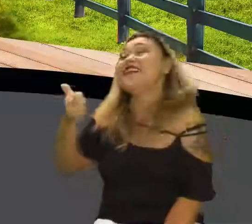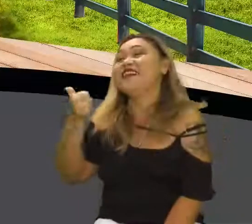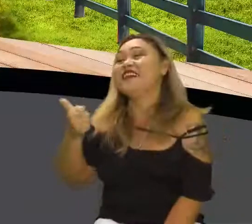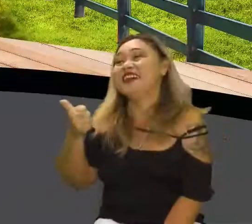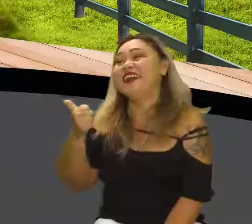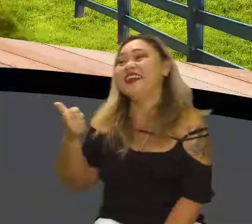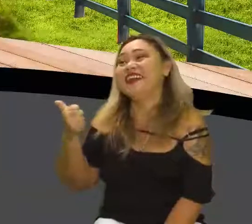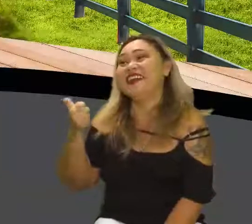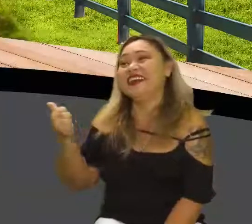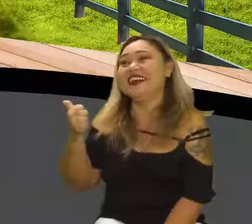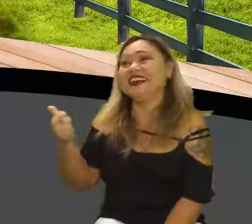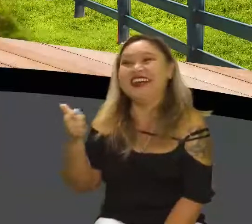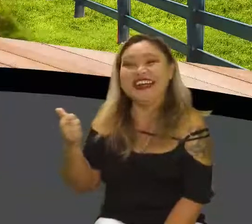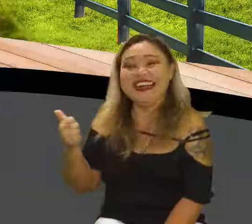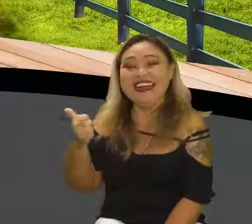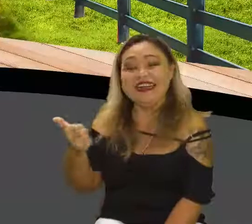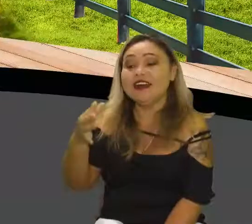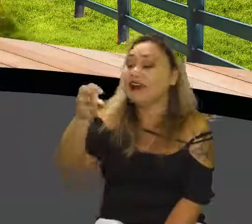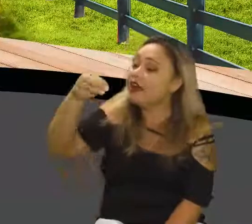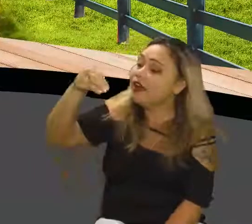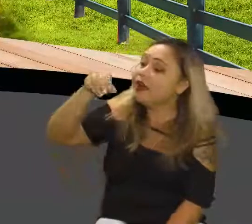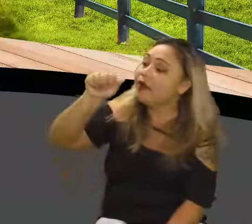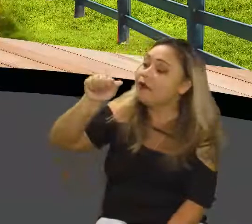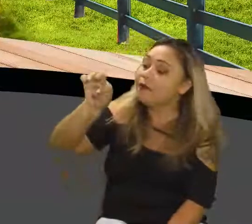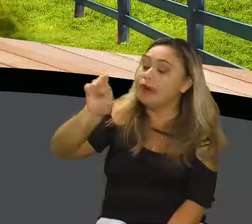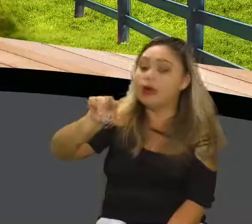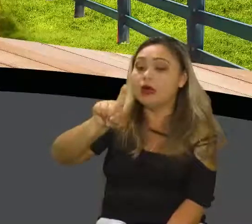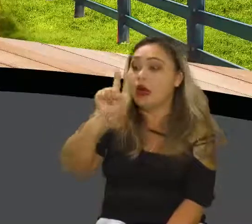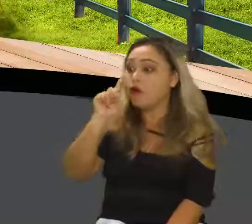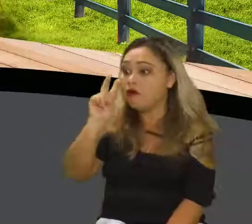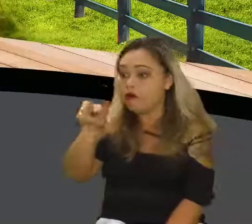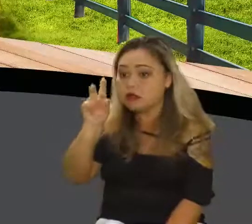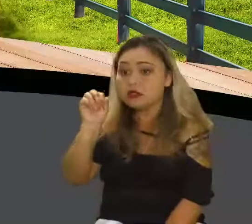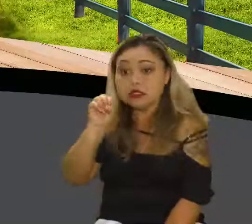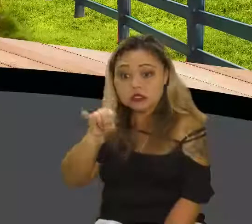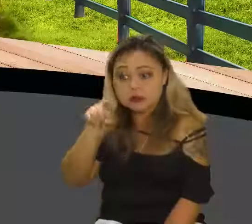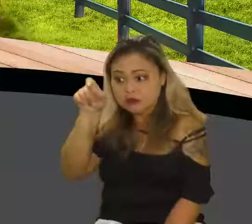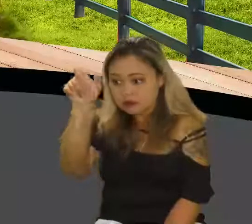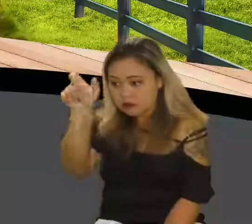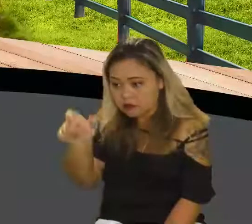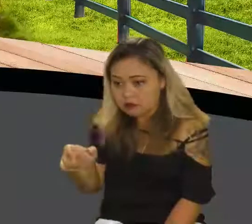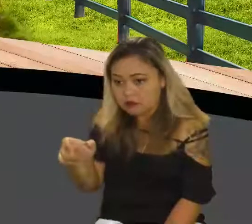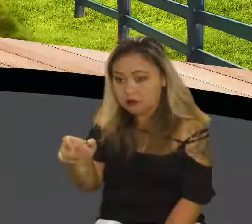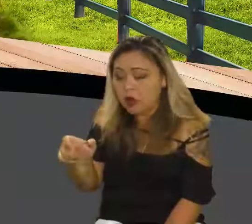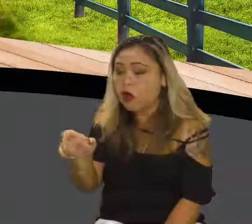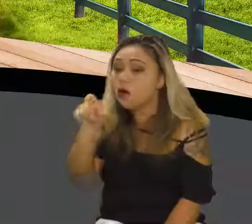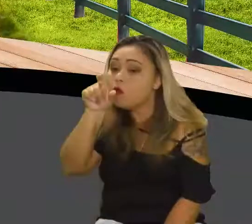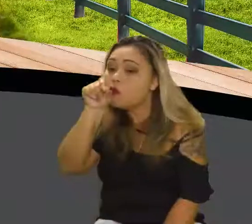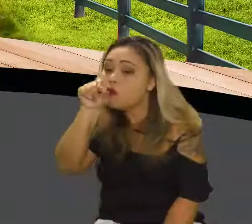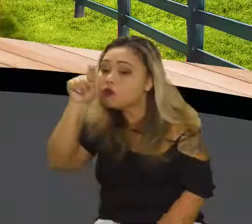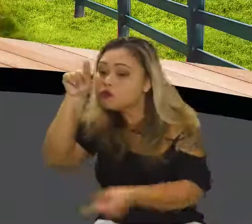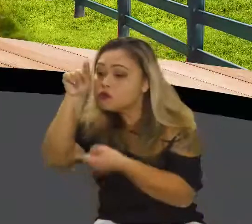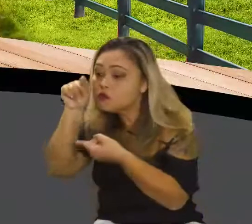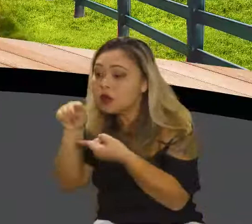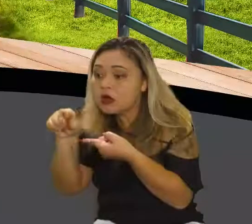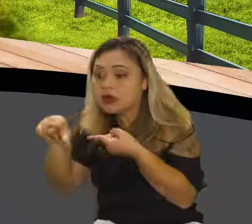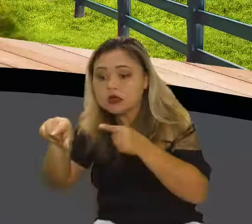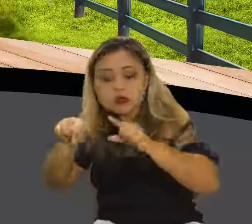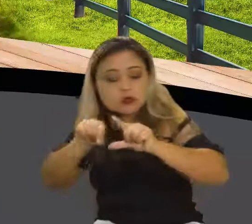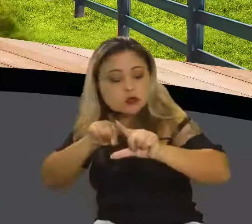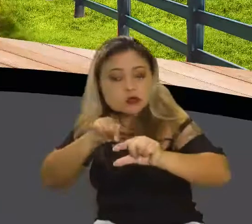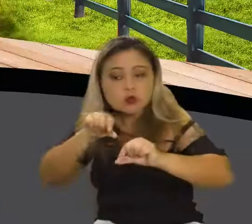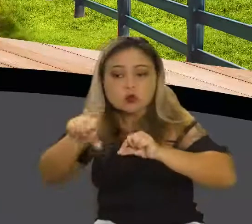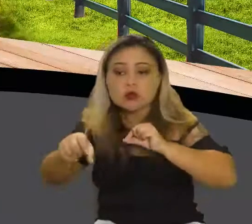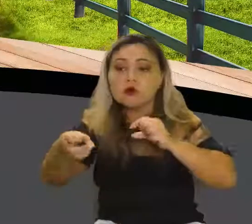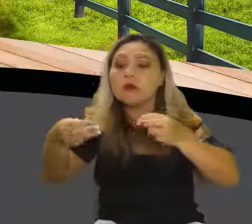É só olhar para essa mulher. Matriz. Se você for fazer, você tem que escolher